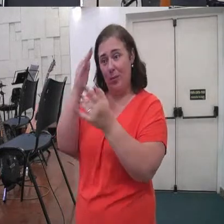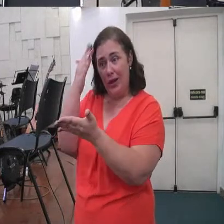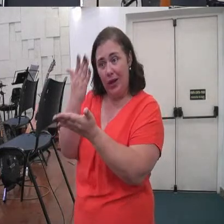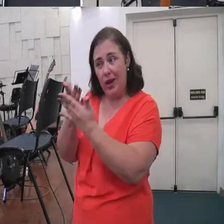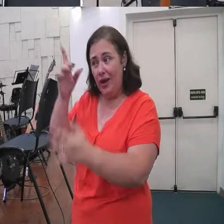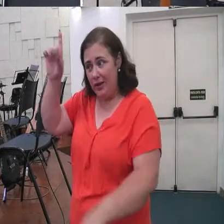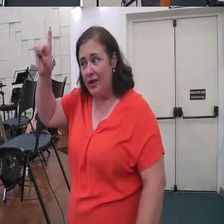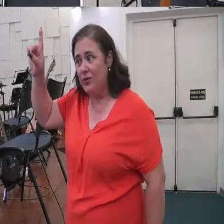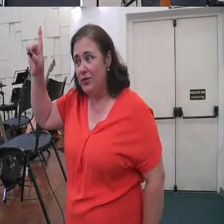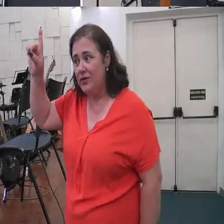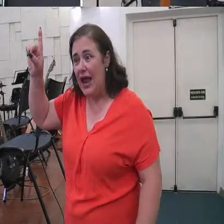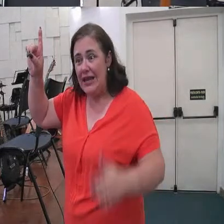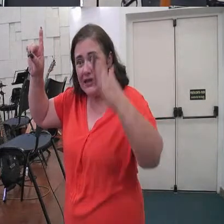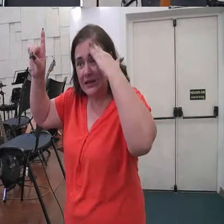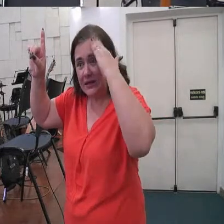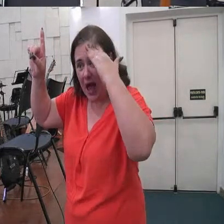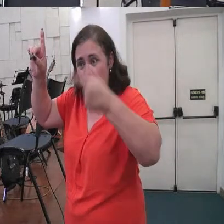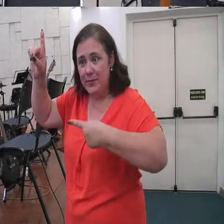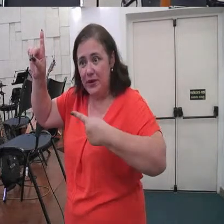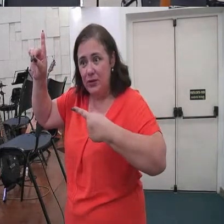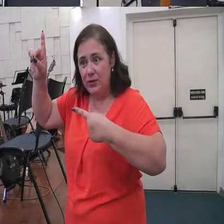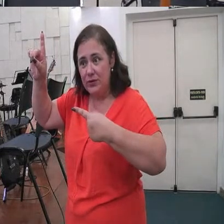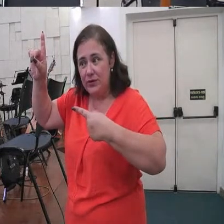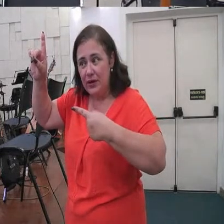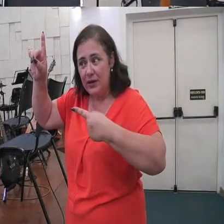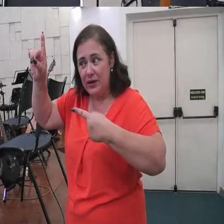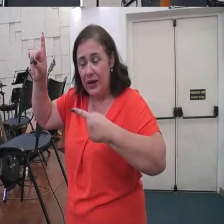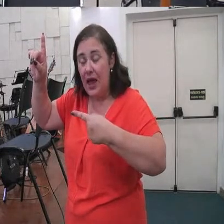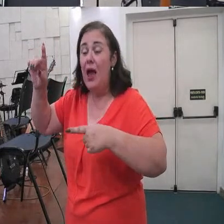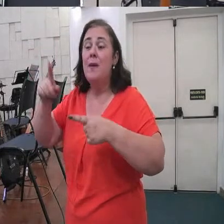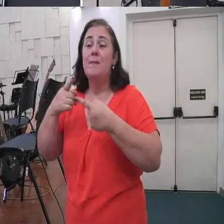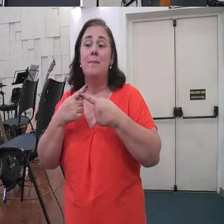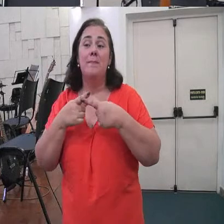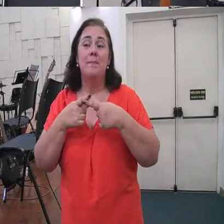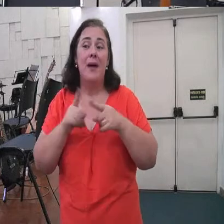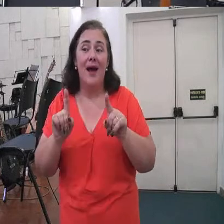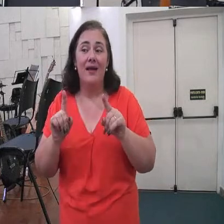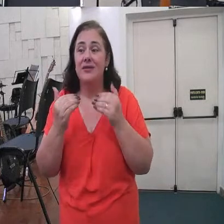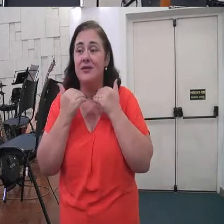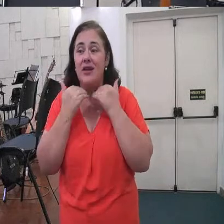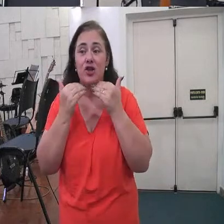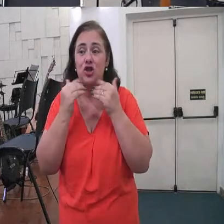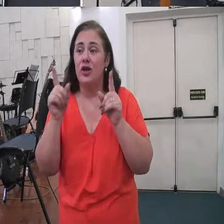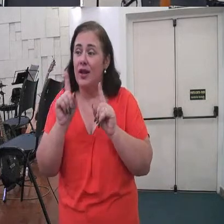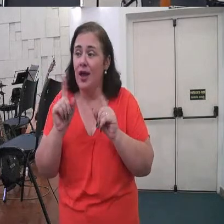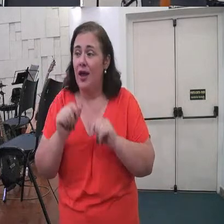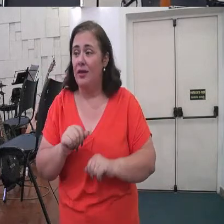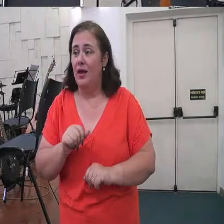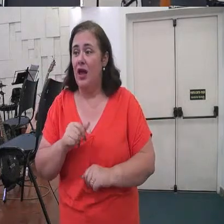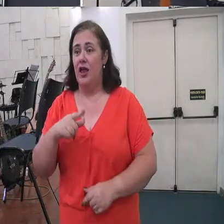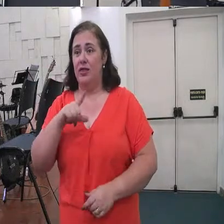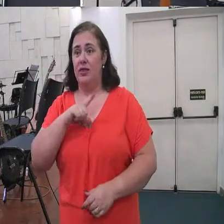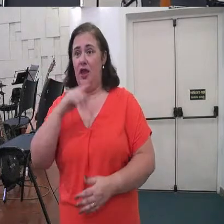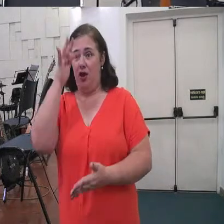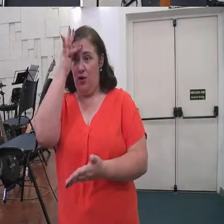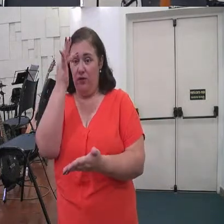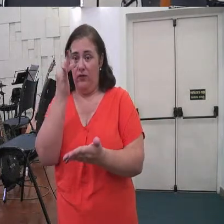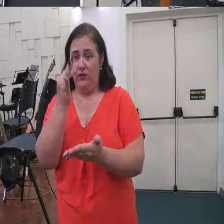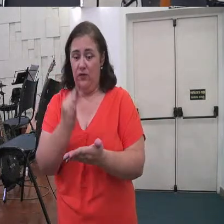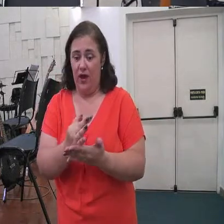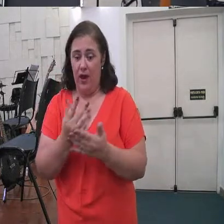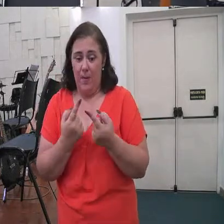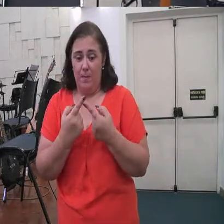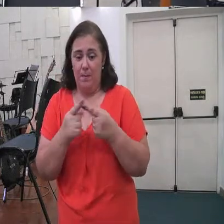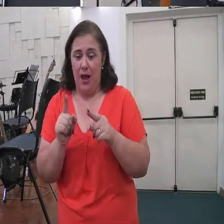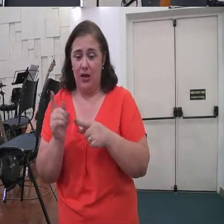ficar certo, ó homem insensato, de que a fé sem obras é inoperante? Não foi por obras que Abraão,